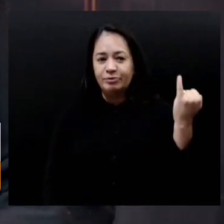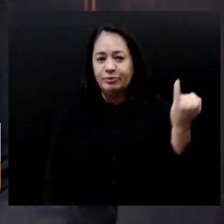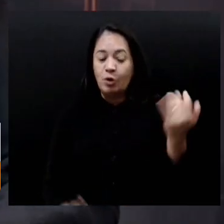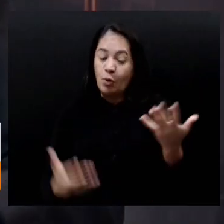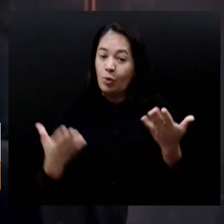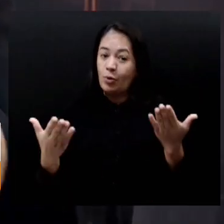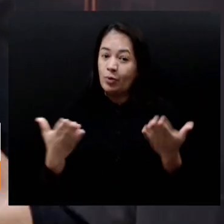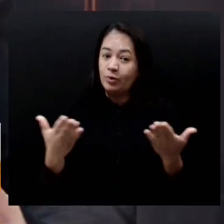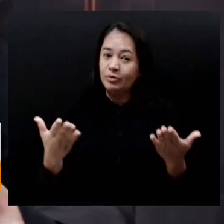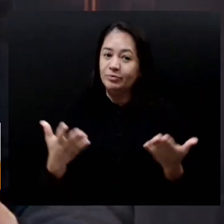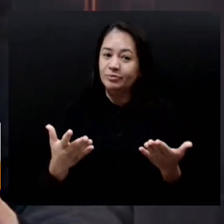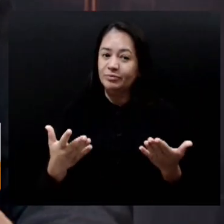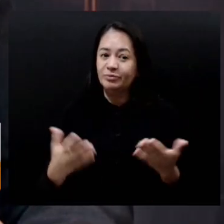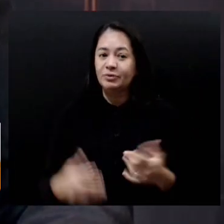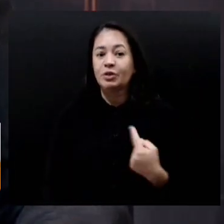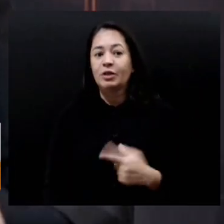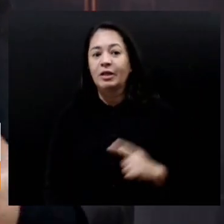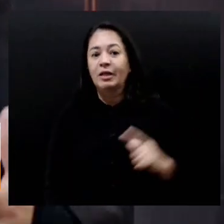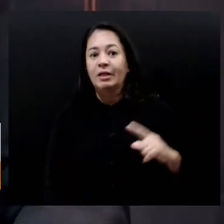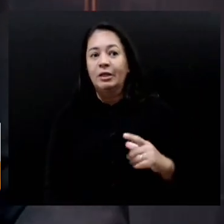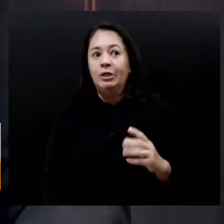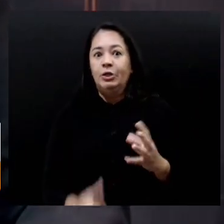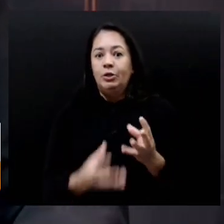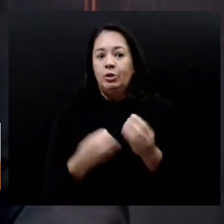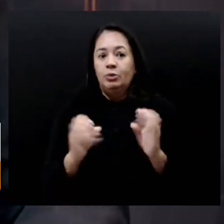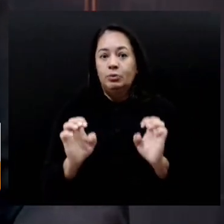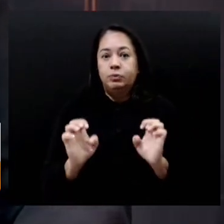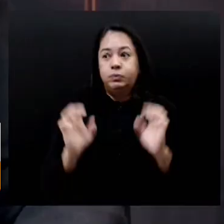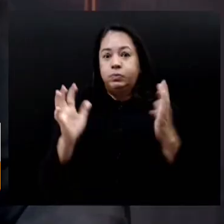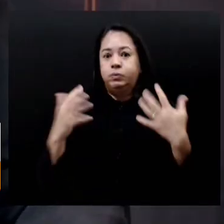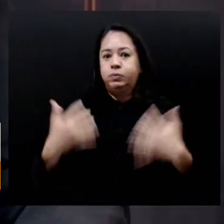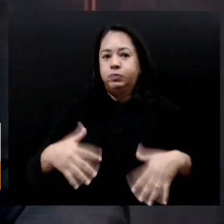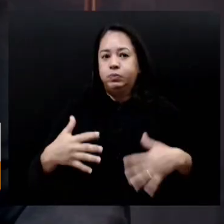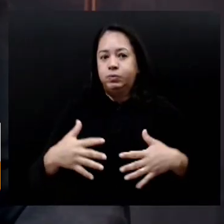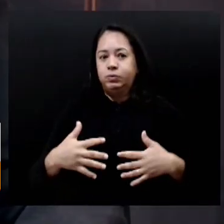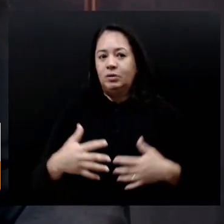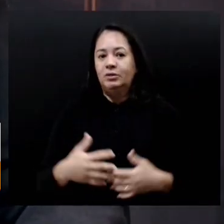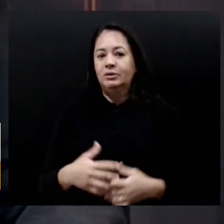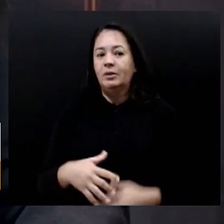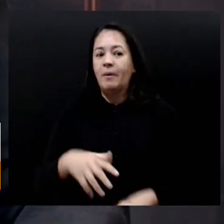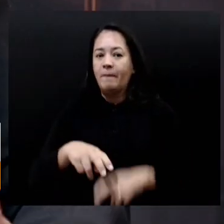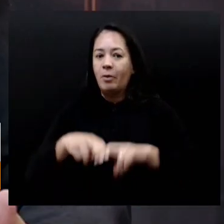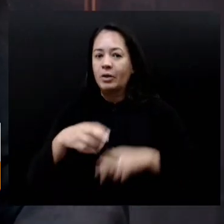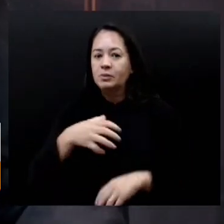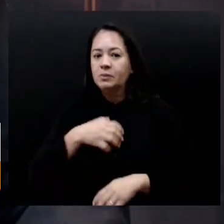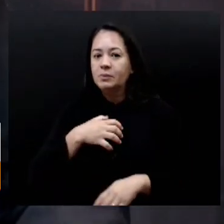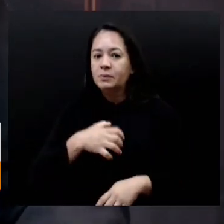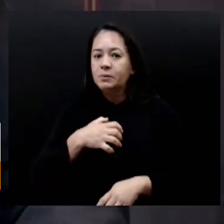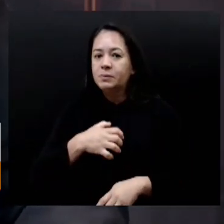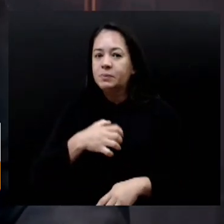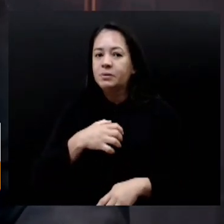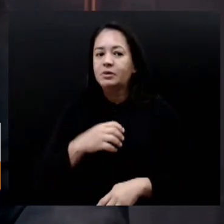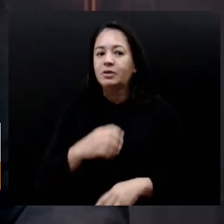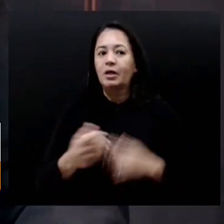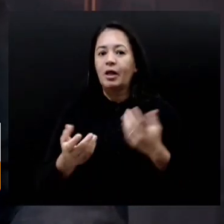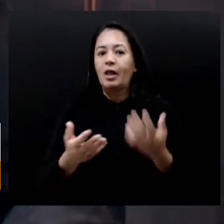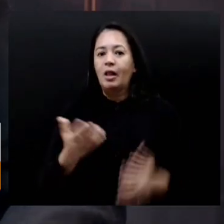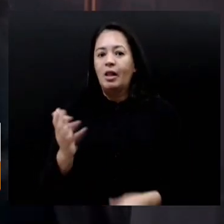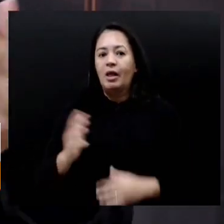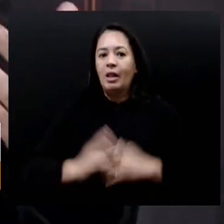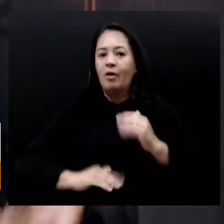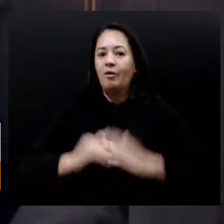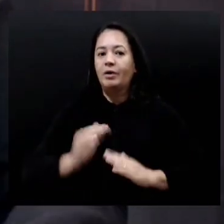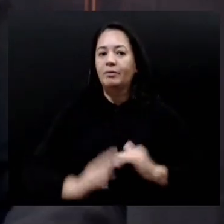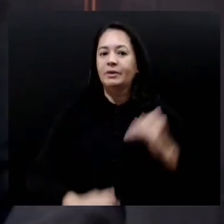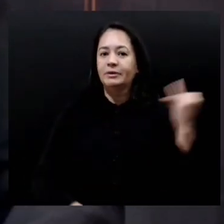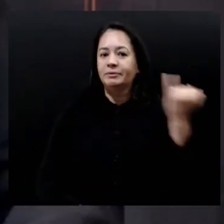a gente tem muitos eventos estressores e manejar a raiva vem sendo uma habilidade bem importante no dia a dia, né?